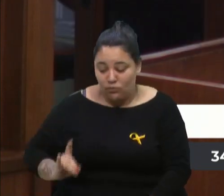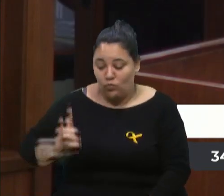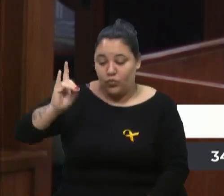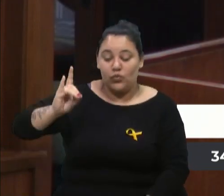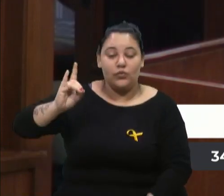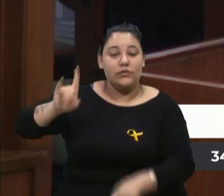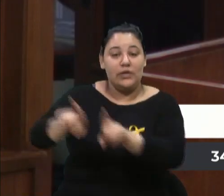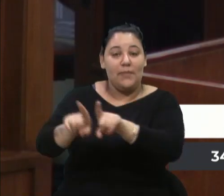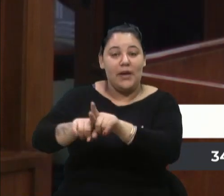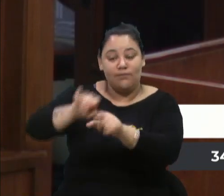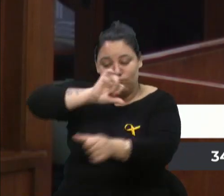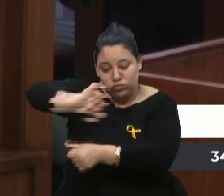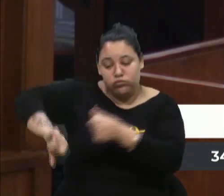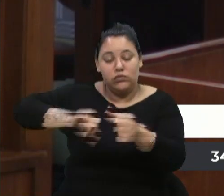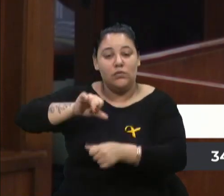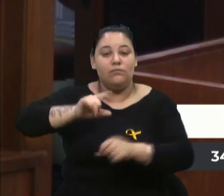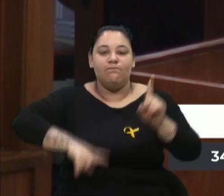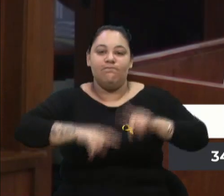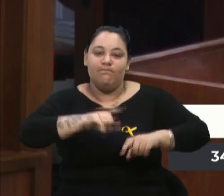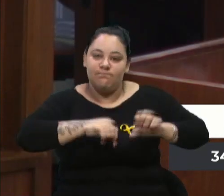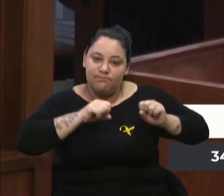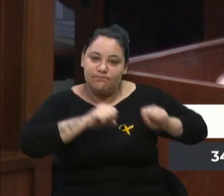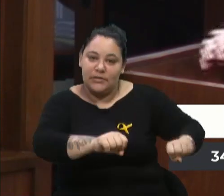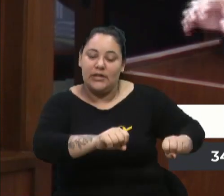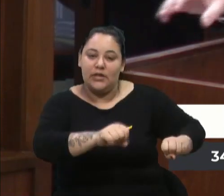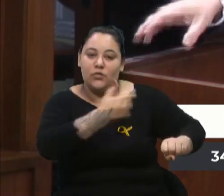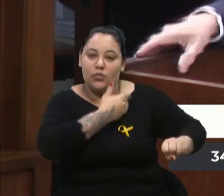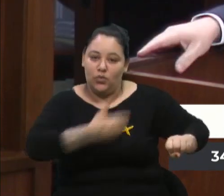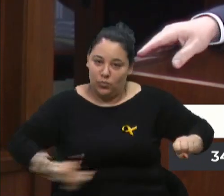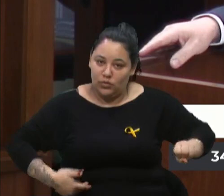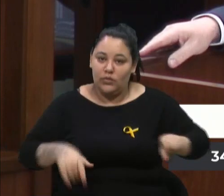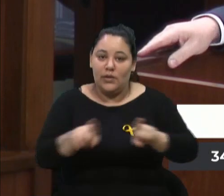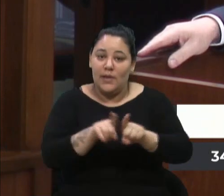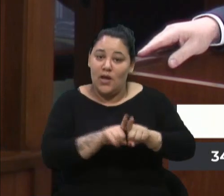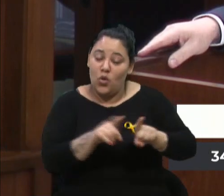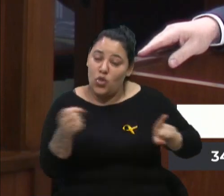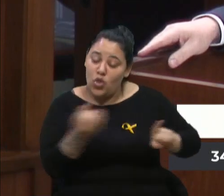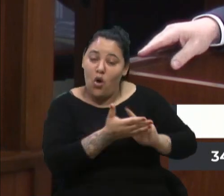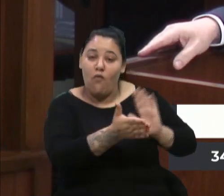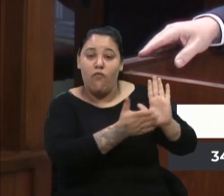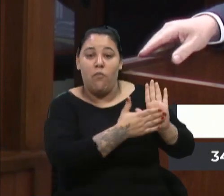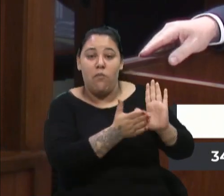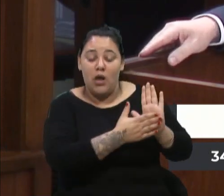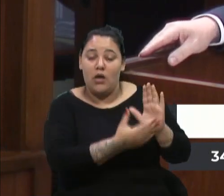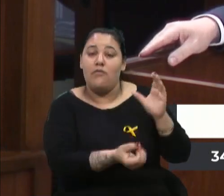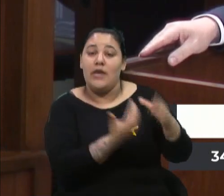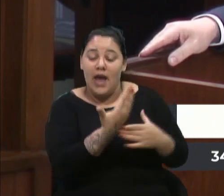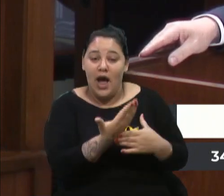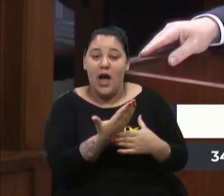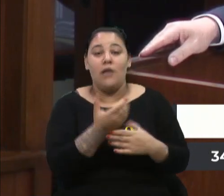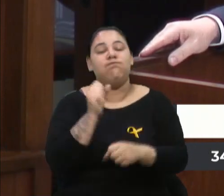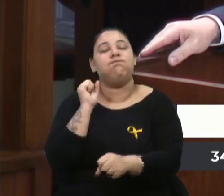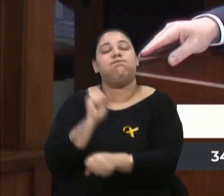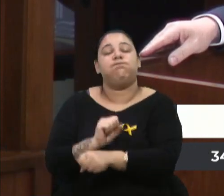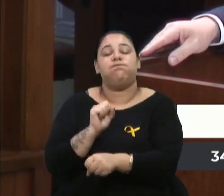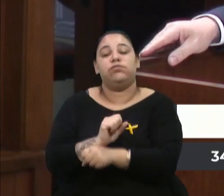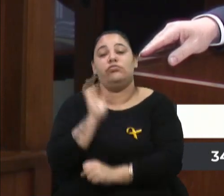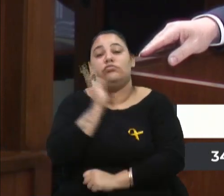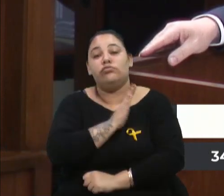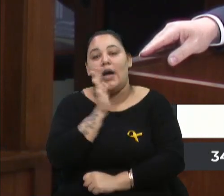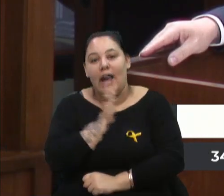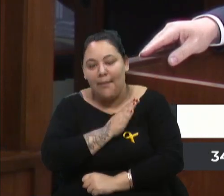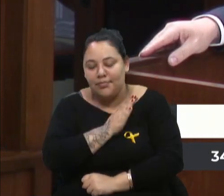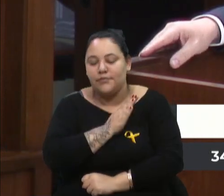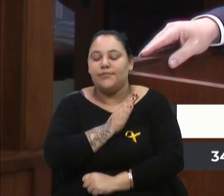virá em breve notícias da Maesa e do novo plano, e aqui a gente espera que em breve, não demore